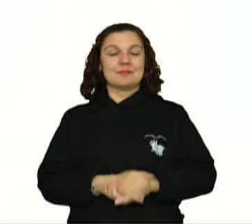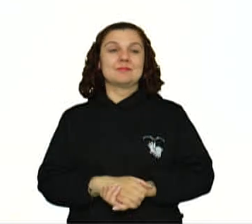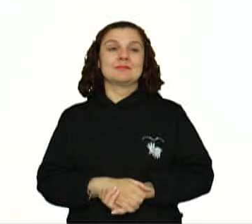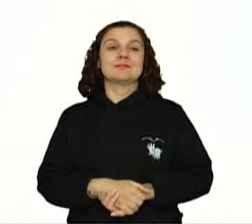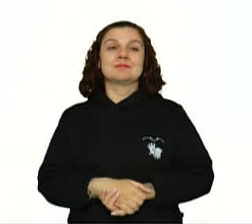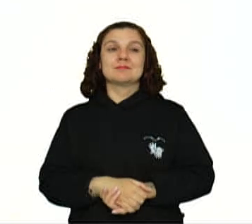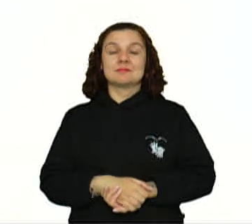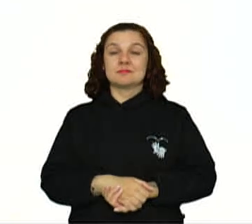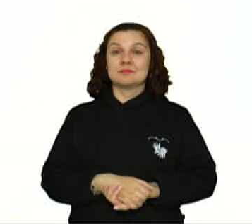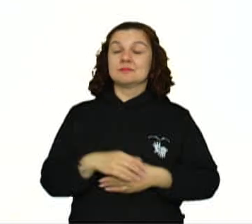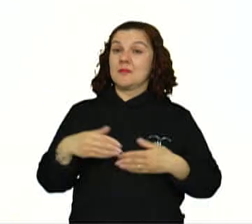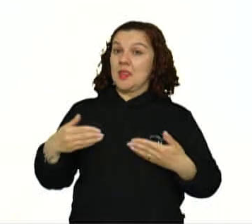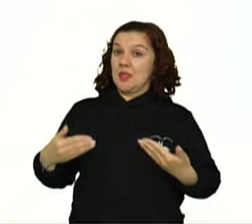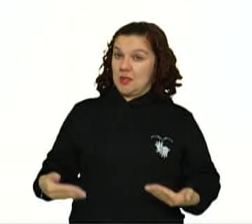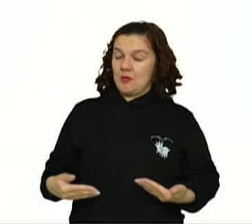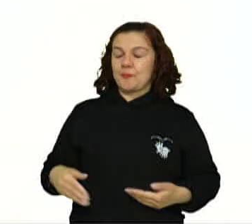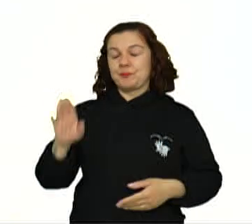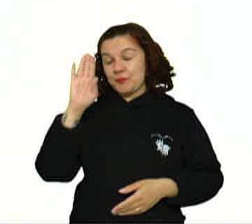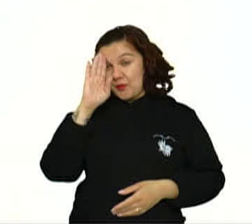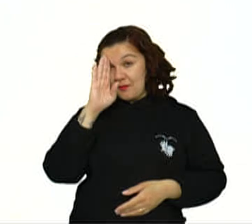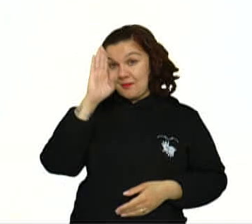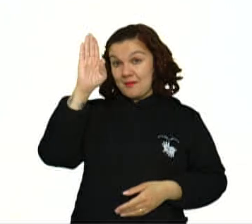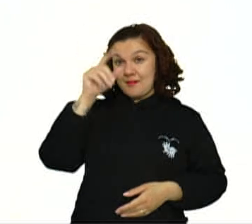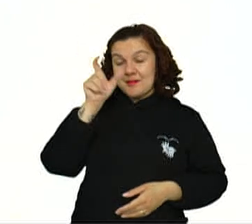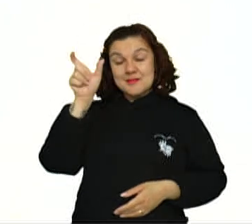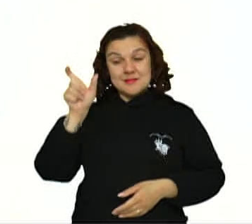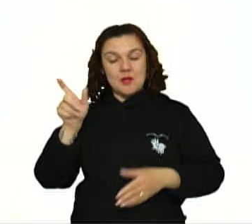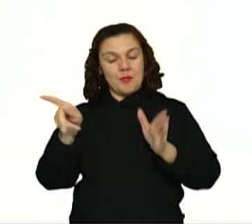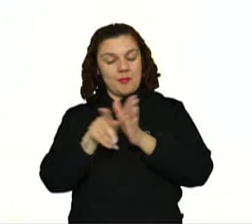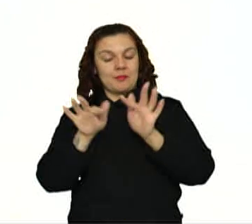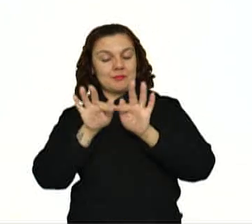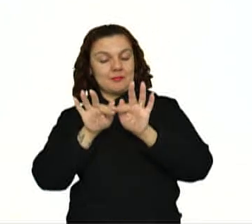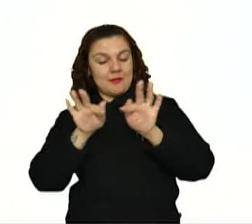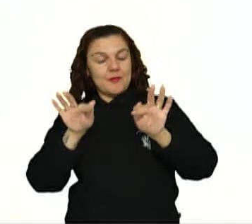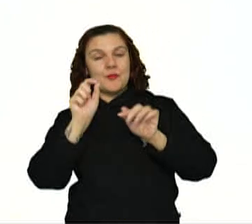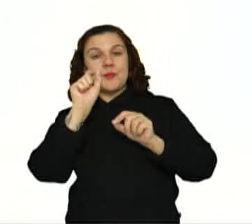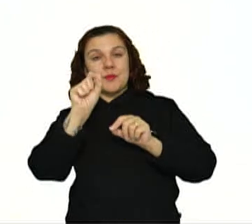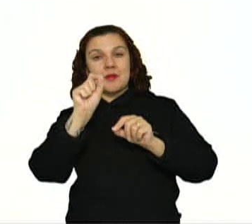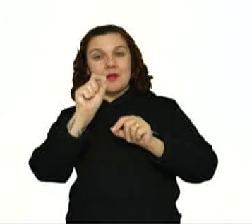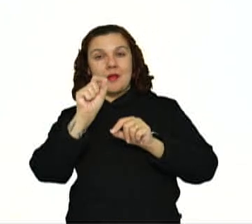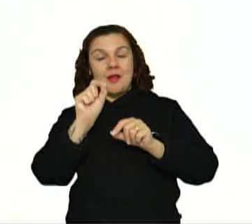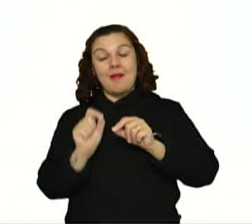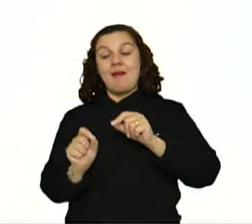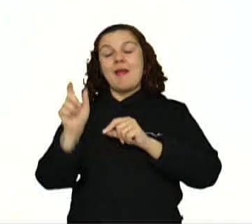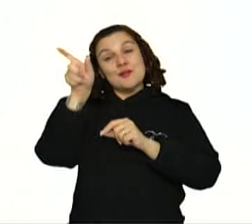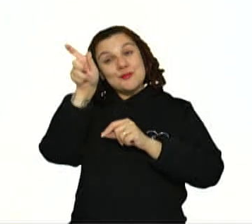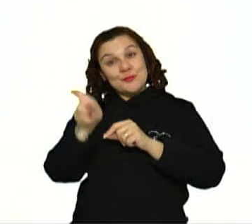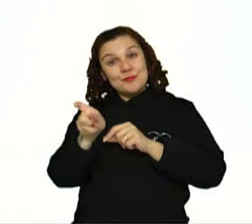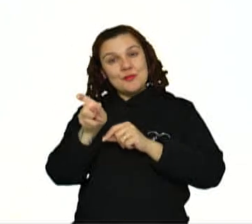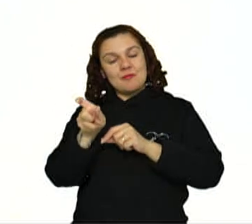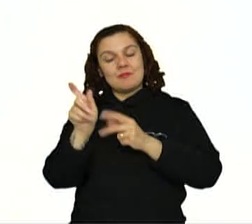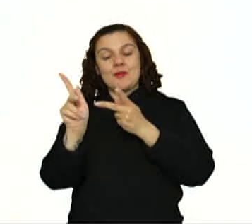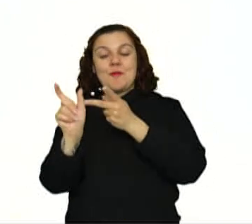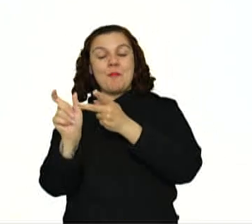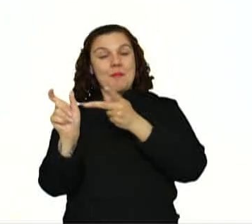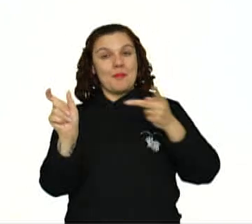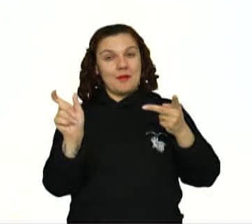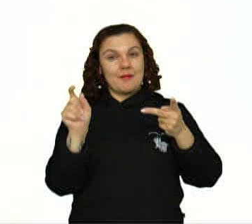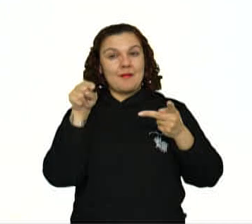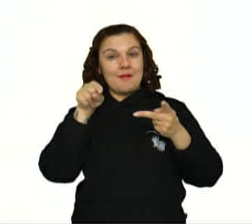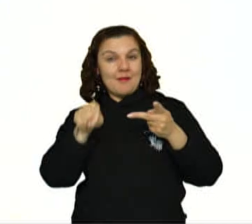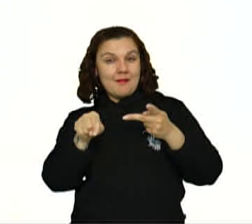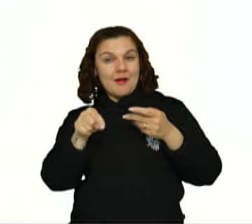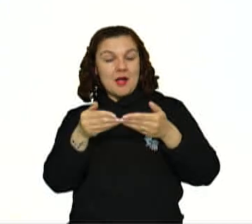Então, vamos lá, pessoal. Os termos essenciais da oração são o sujeito e o predicado. É em